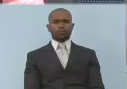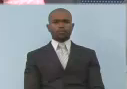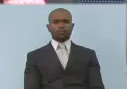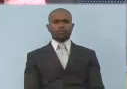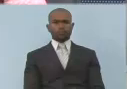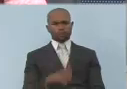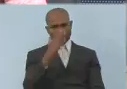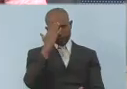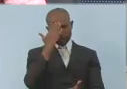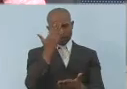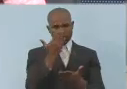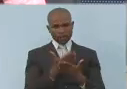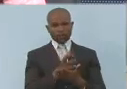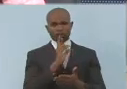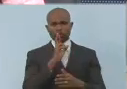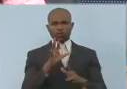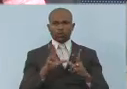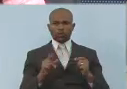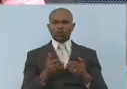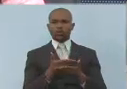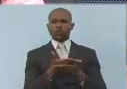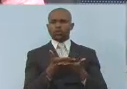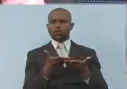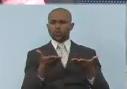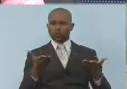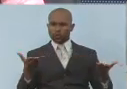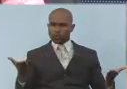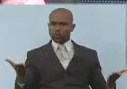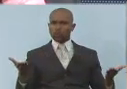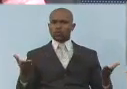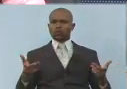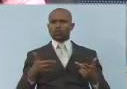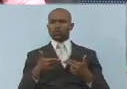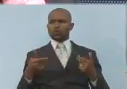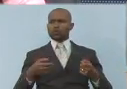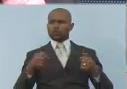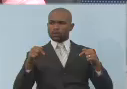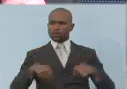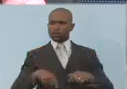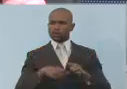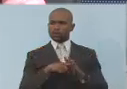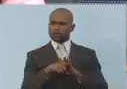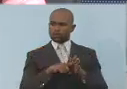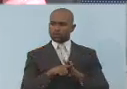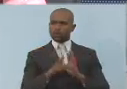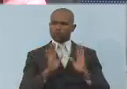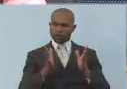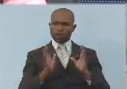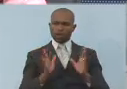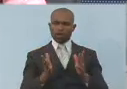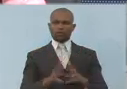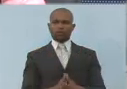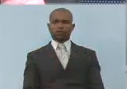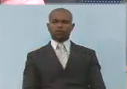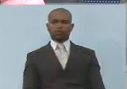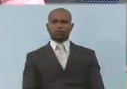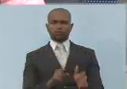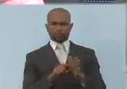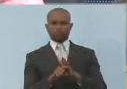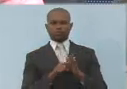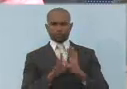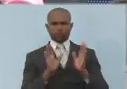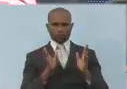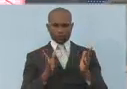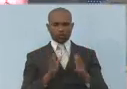ter atendido a todas as ponderações levantadas, os questionamentos